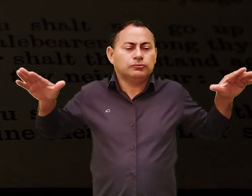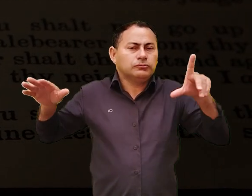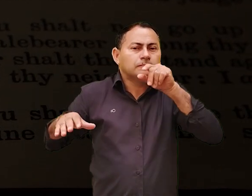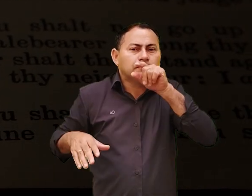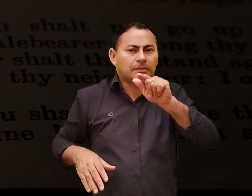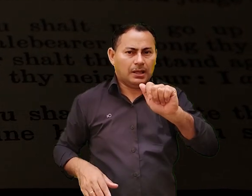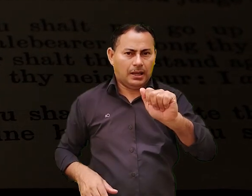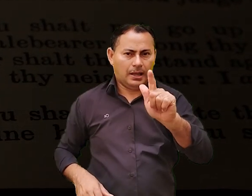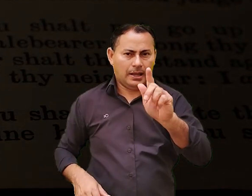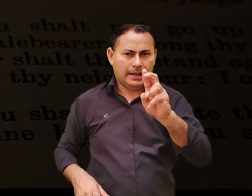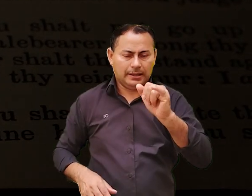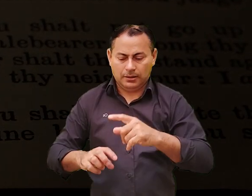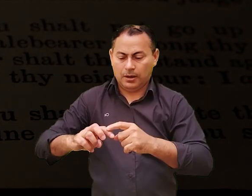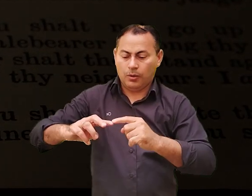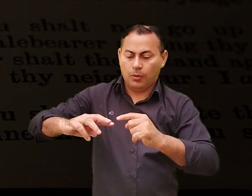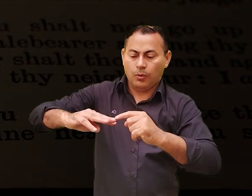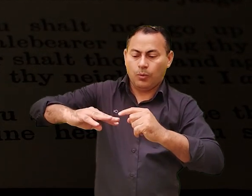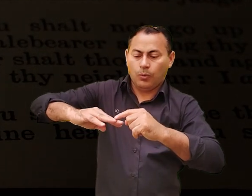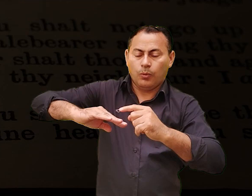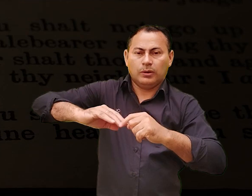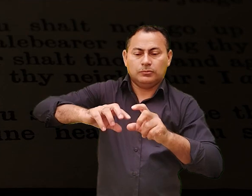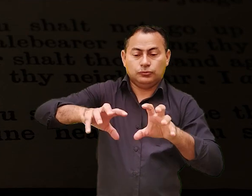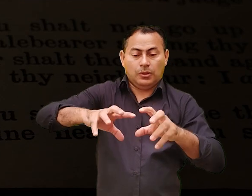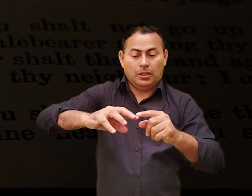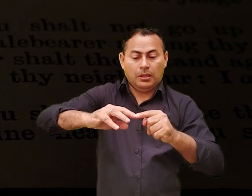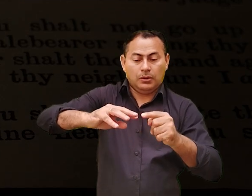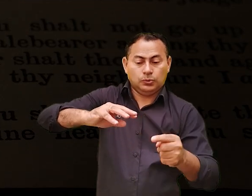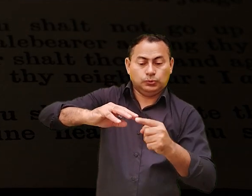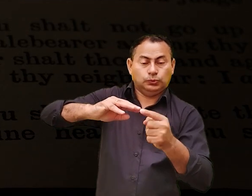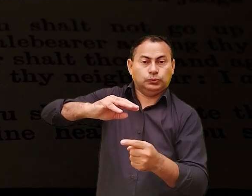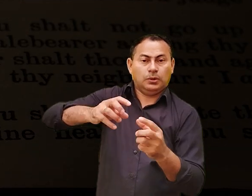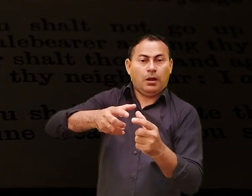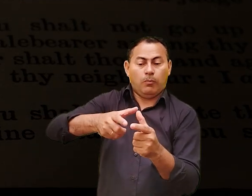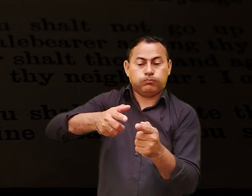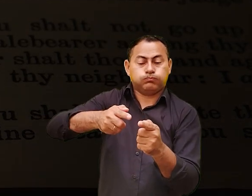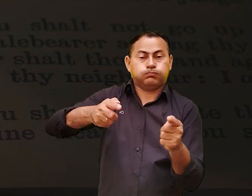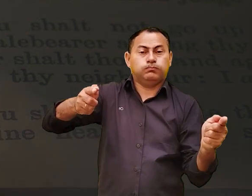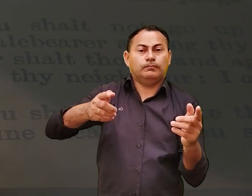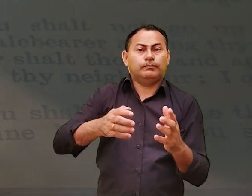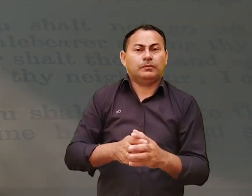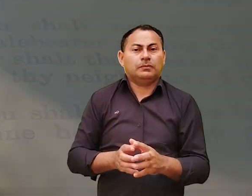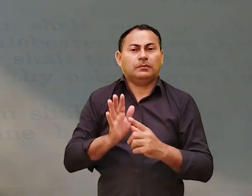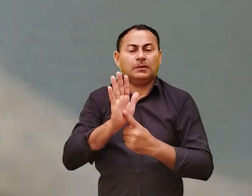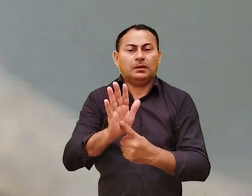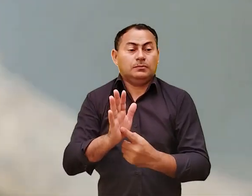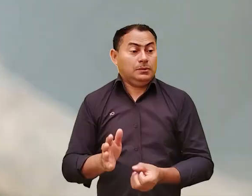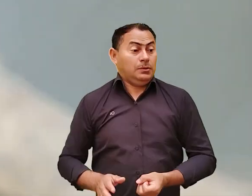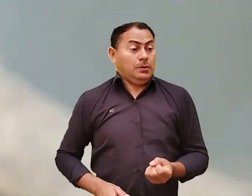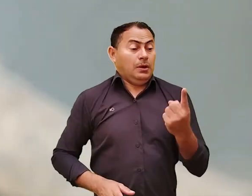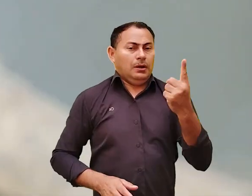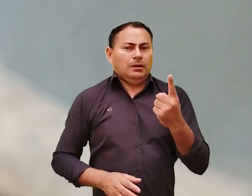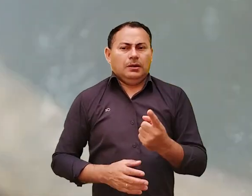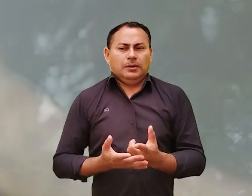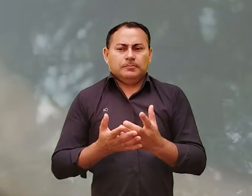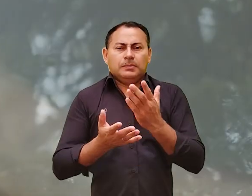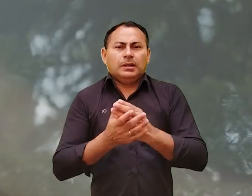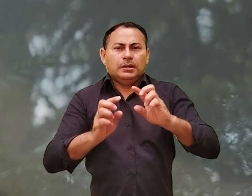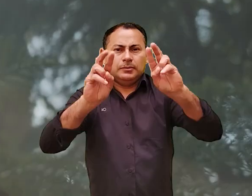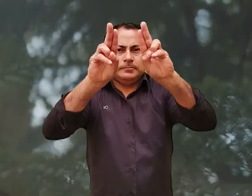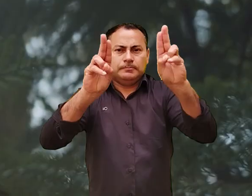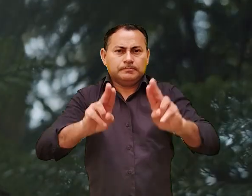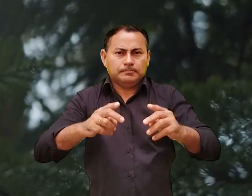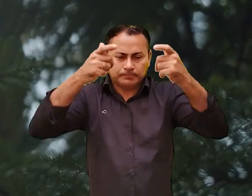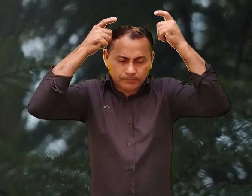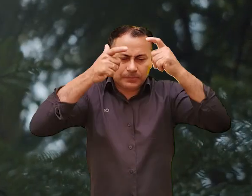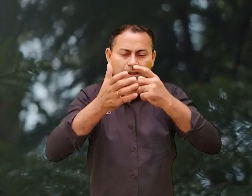e as suas unhas, como as garras das aves. O episódio horroroso acabou e